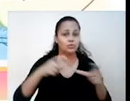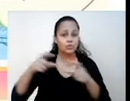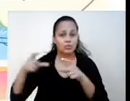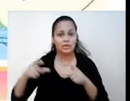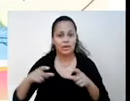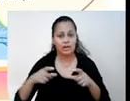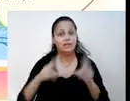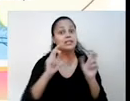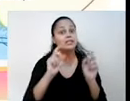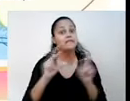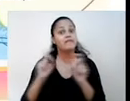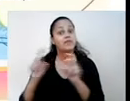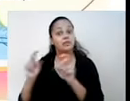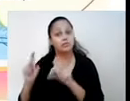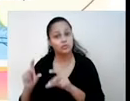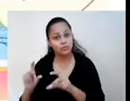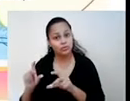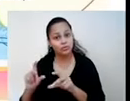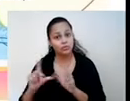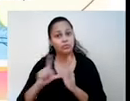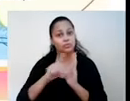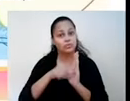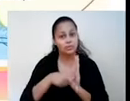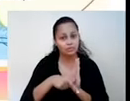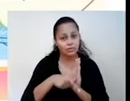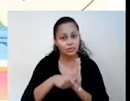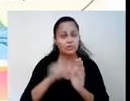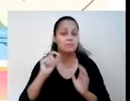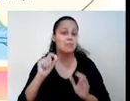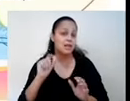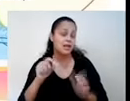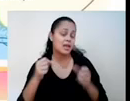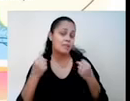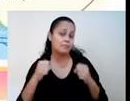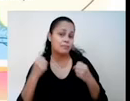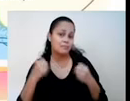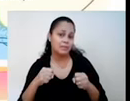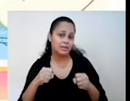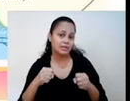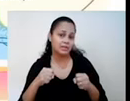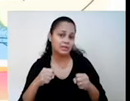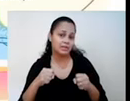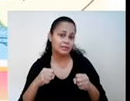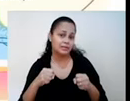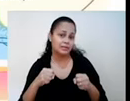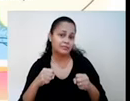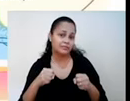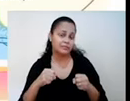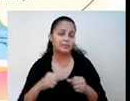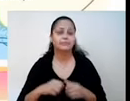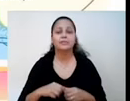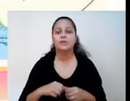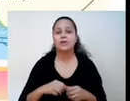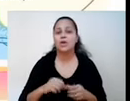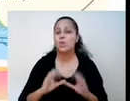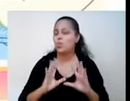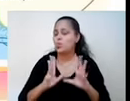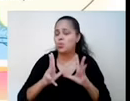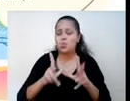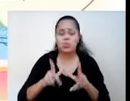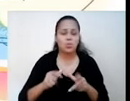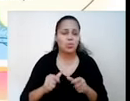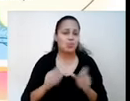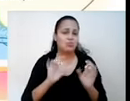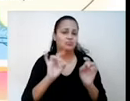revendidos mais à frente, né? Para quem tivesse necessidade desses produtos. Tudo circulava, né? Havia